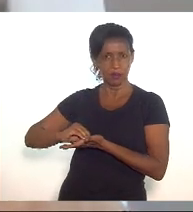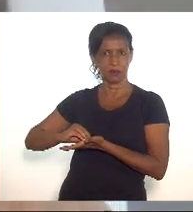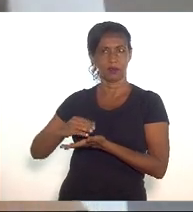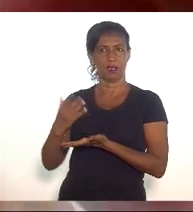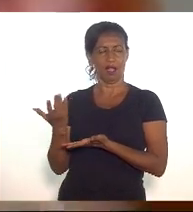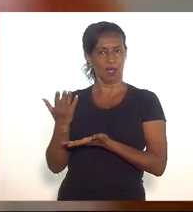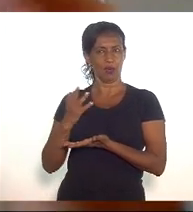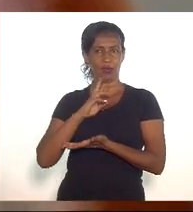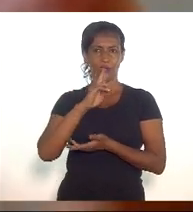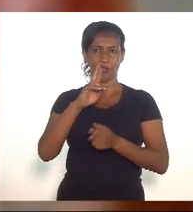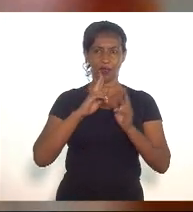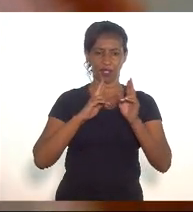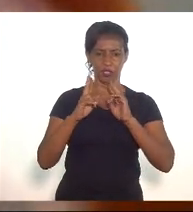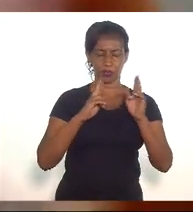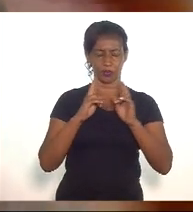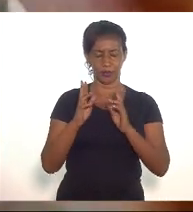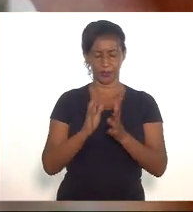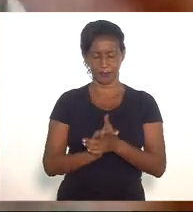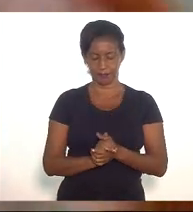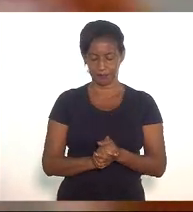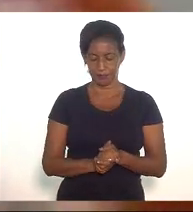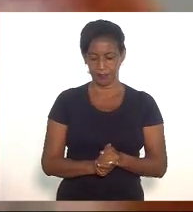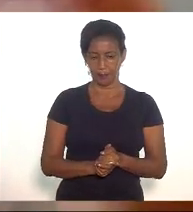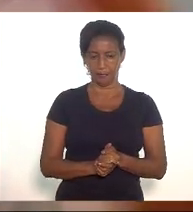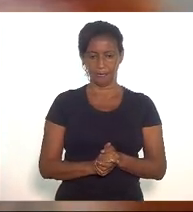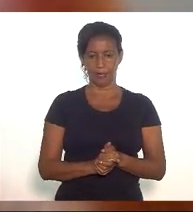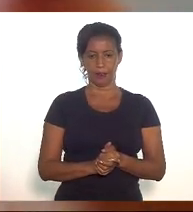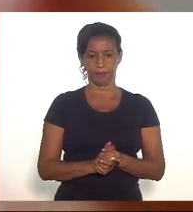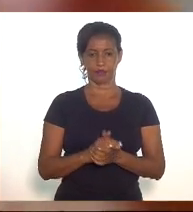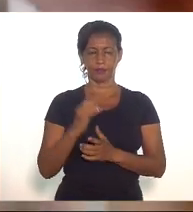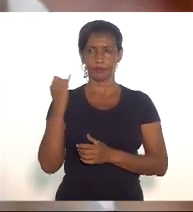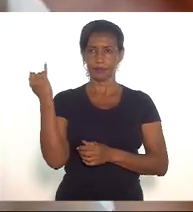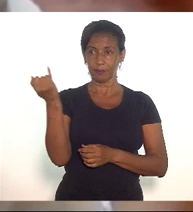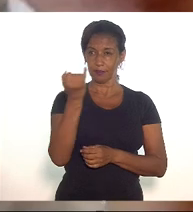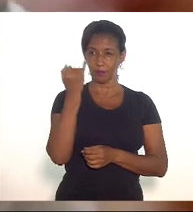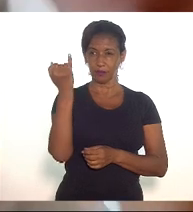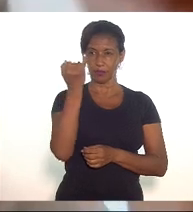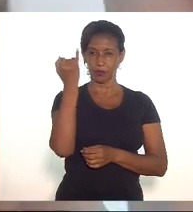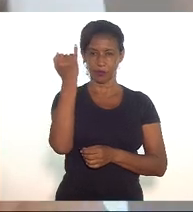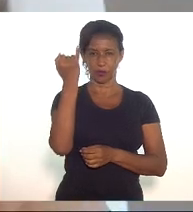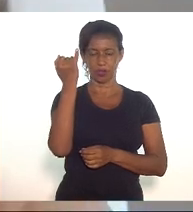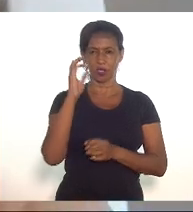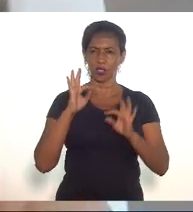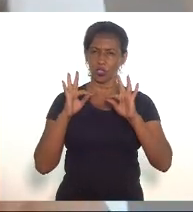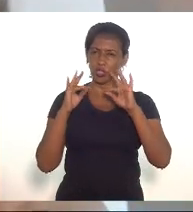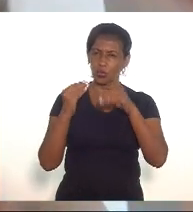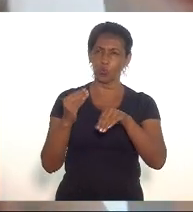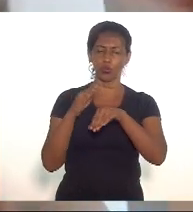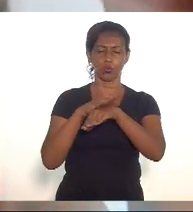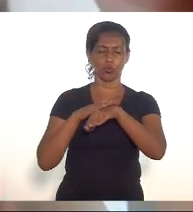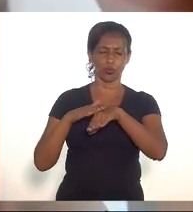perguntas. É importante frisar que tudo que nós conversamos aqui,